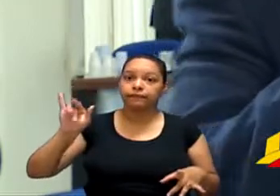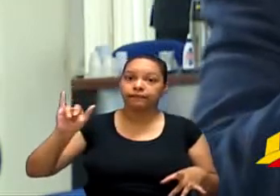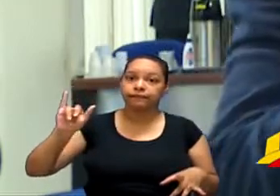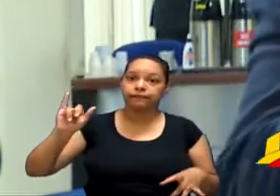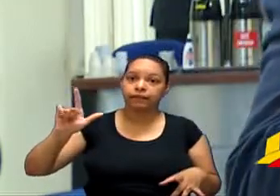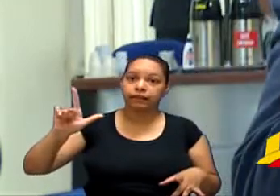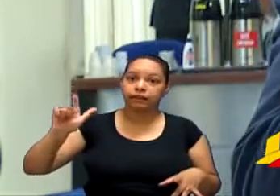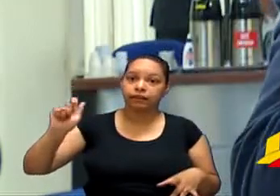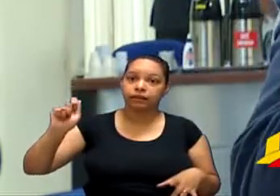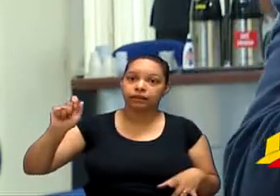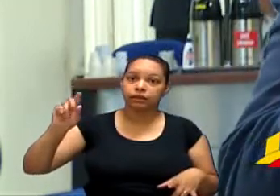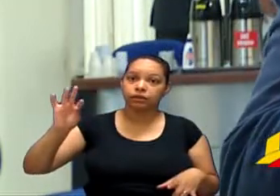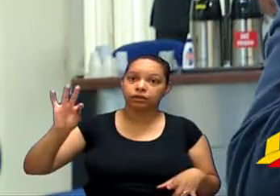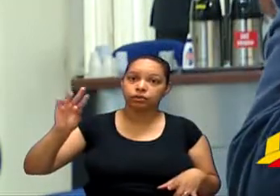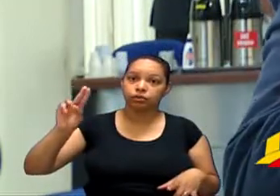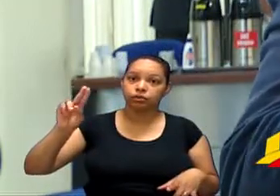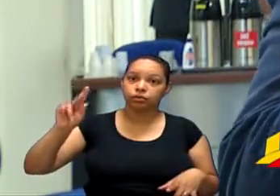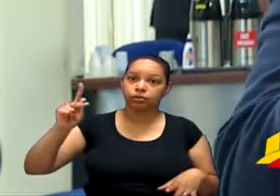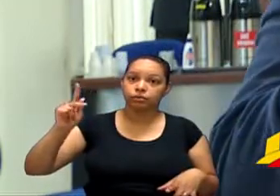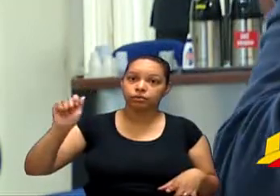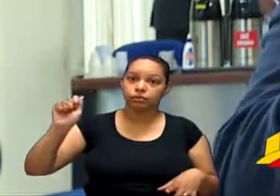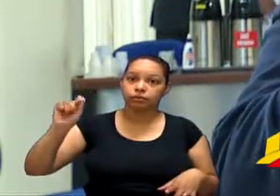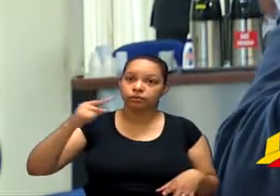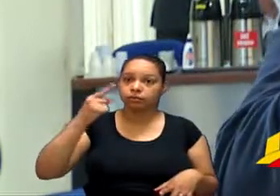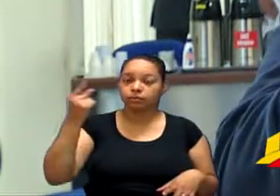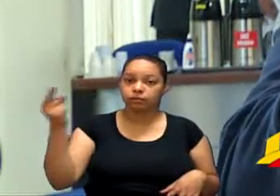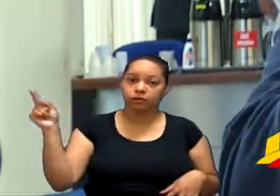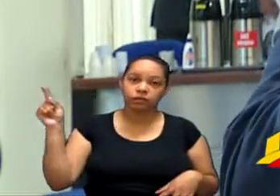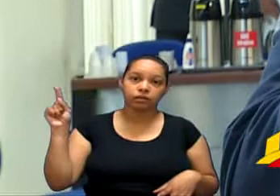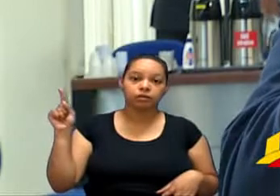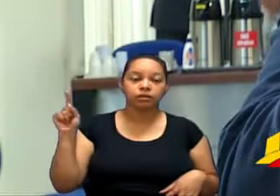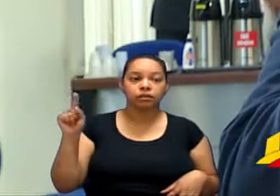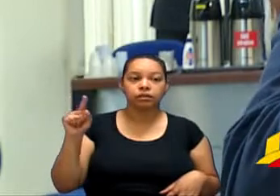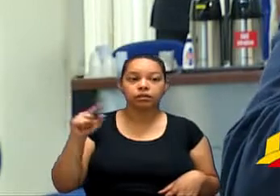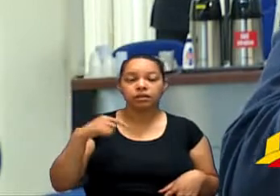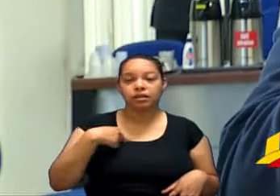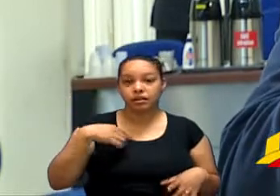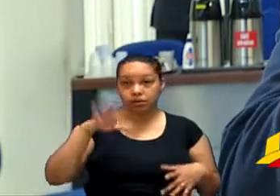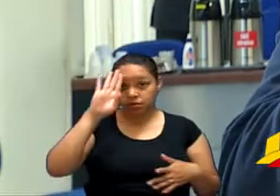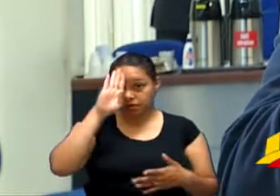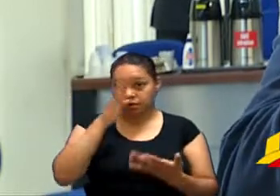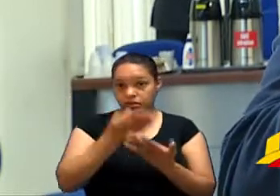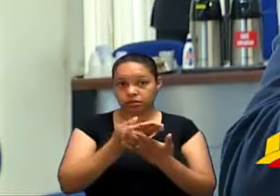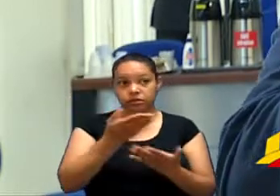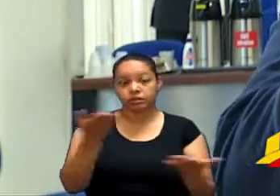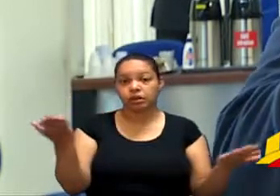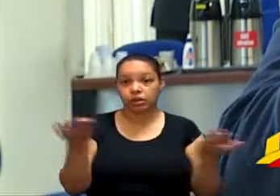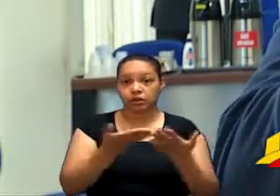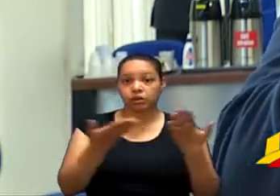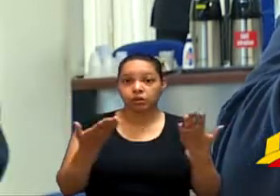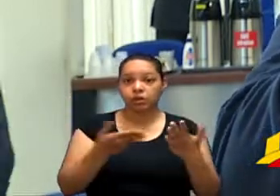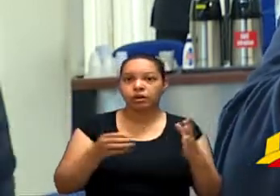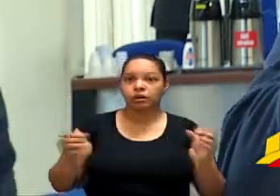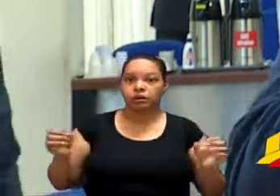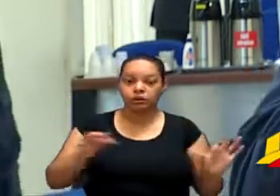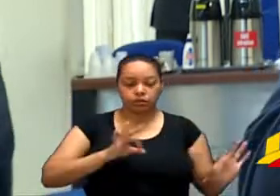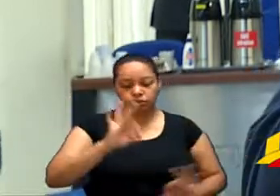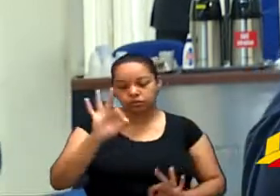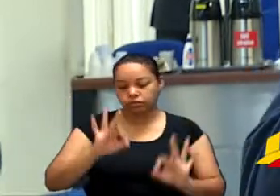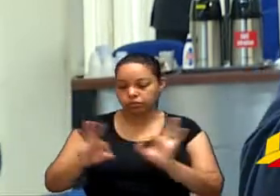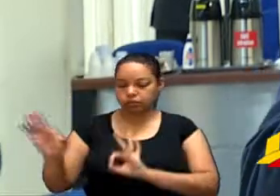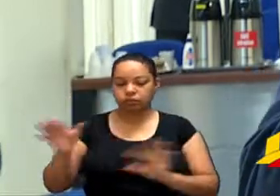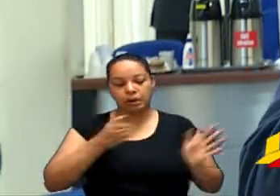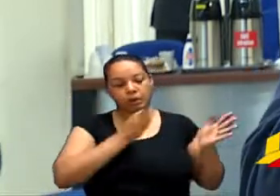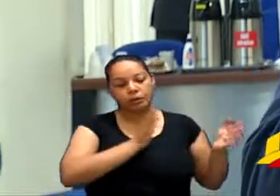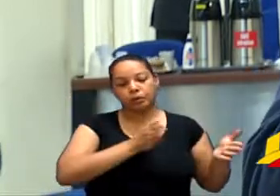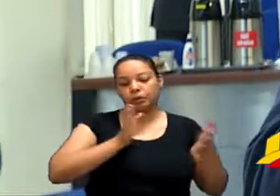nós temos o outro caso que são os mais distantes eu creio agora com essa nova política do governo quase com essa organização que hoje